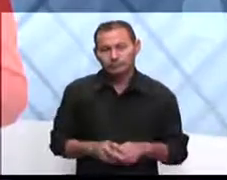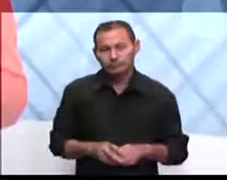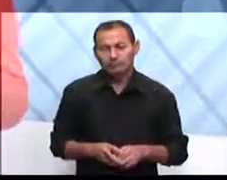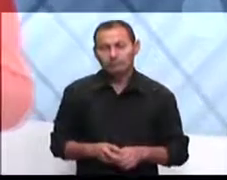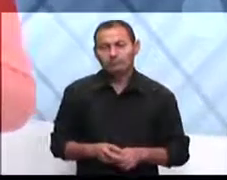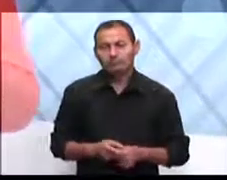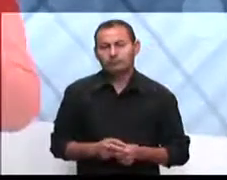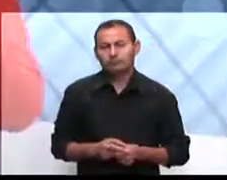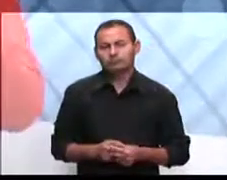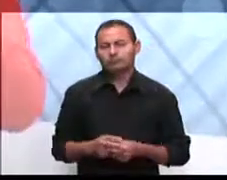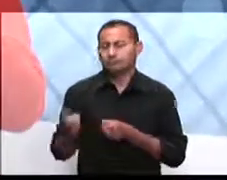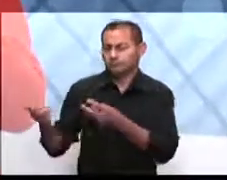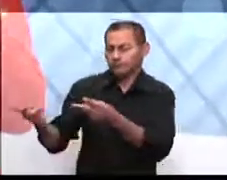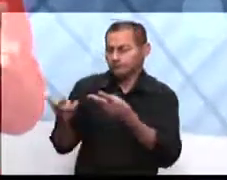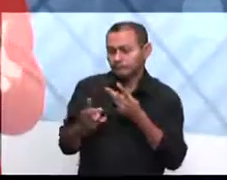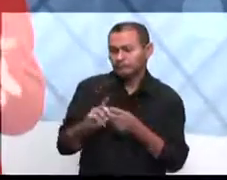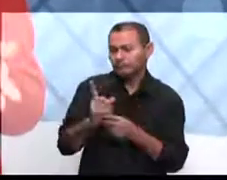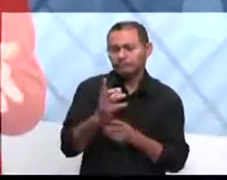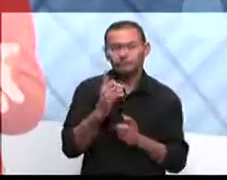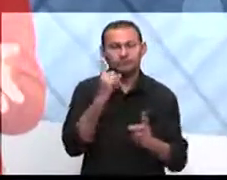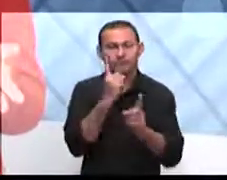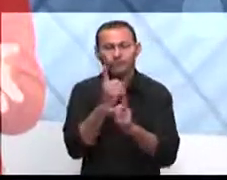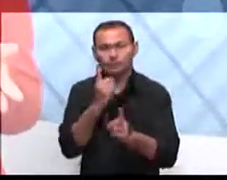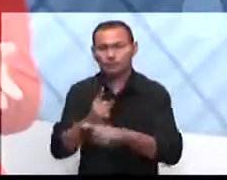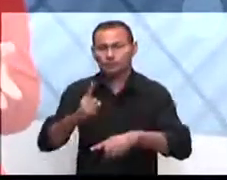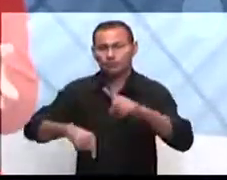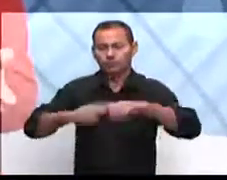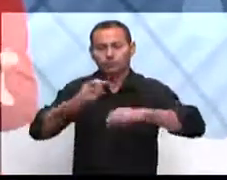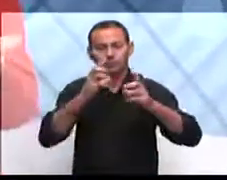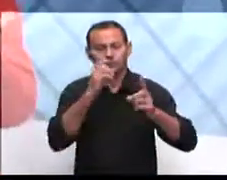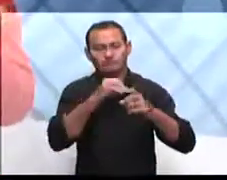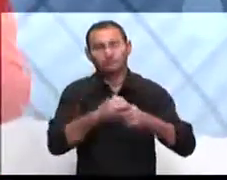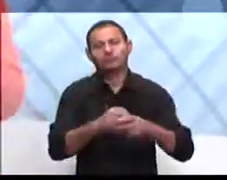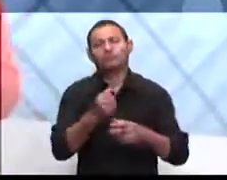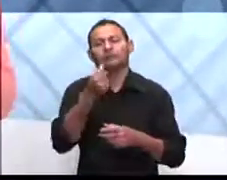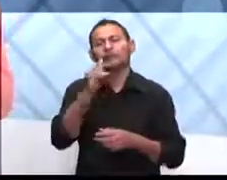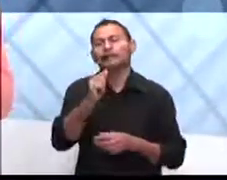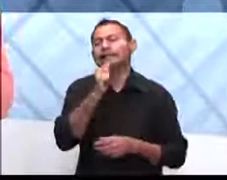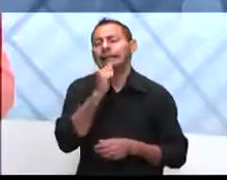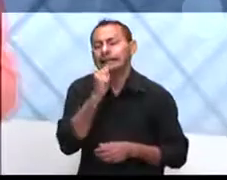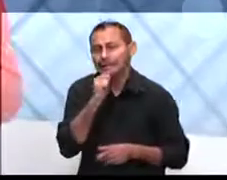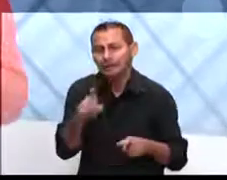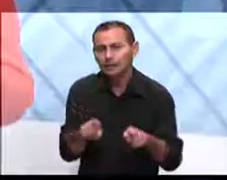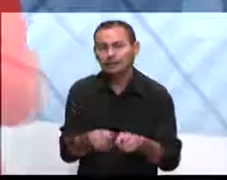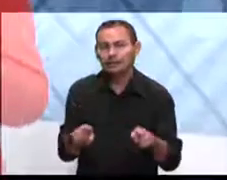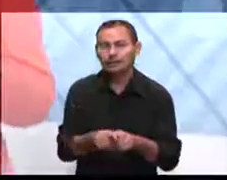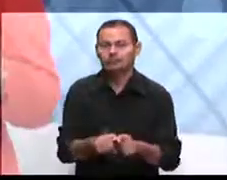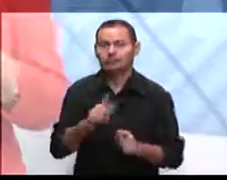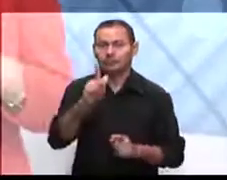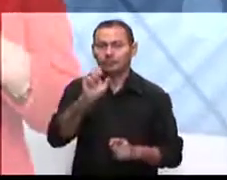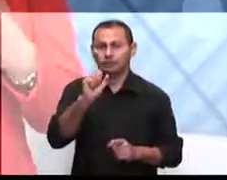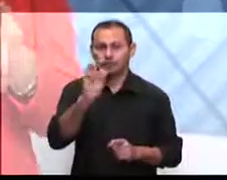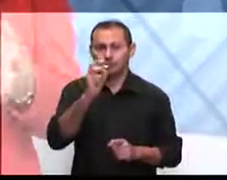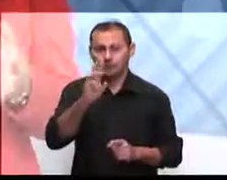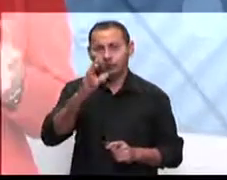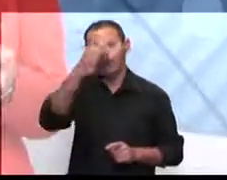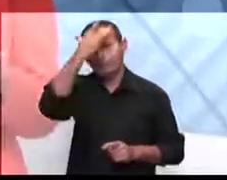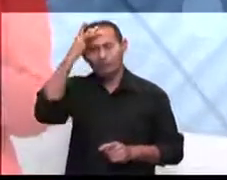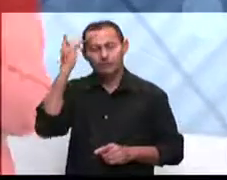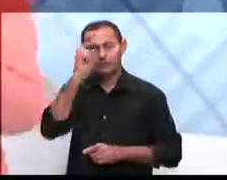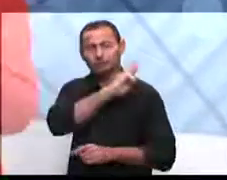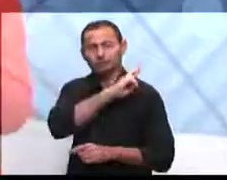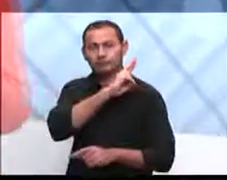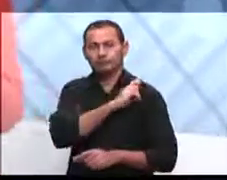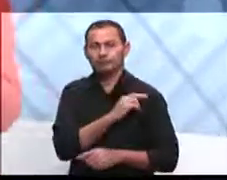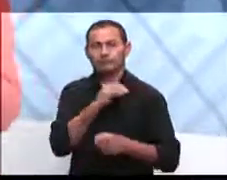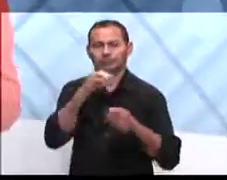né? Então, os clientes não acham produtos na prateleira e ainda, né? Então, o gestor ou a pessoa responsável